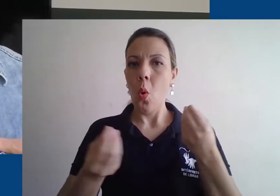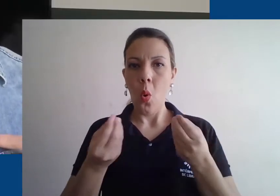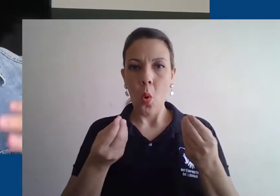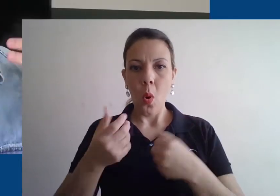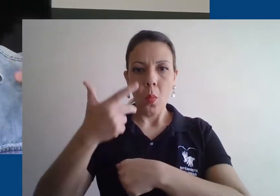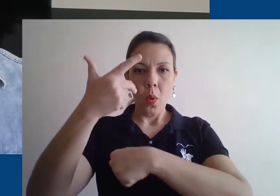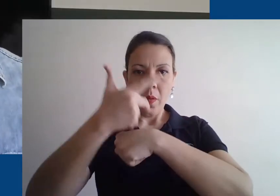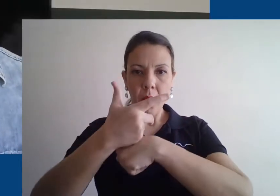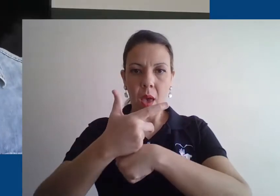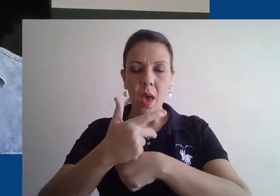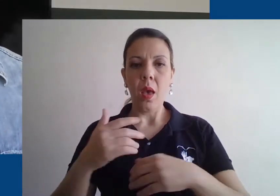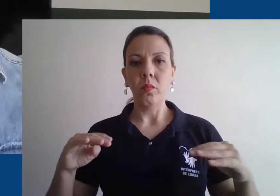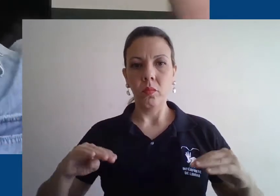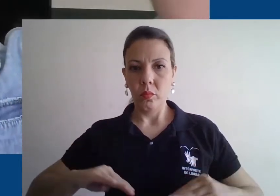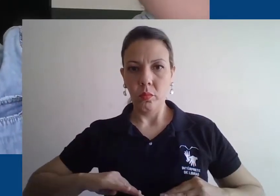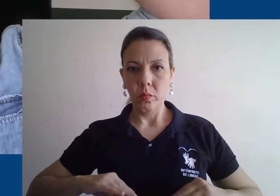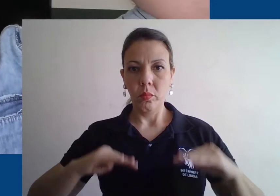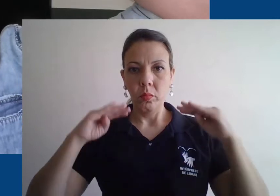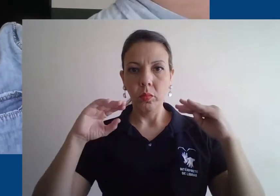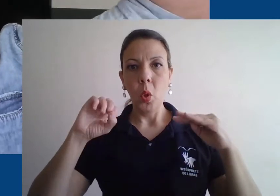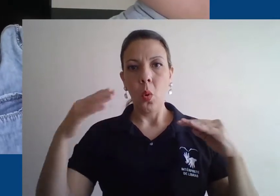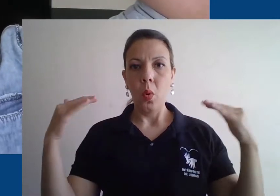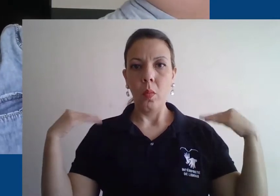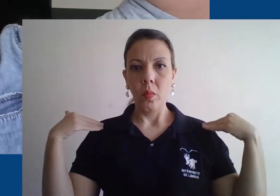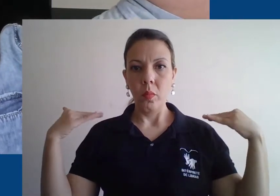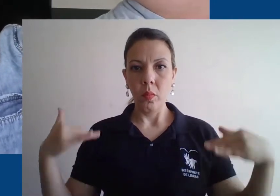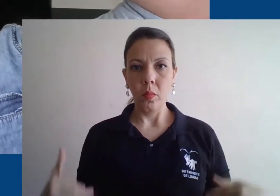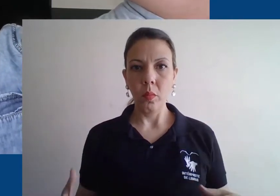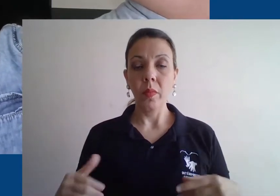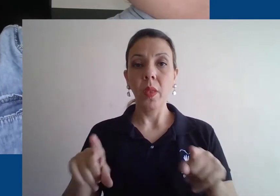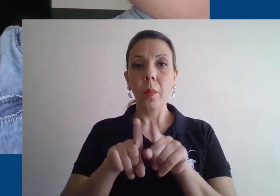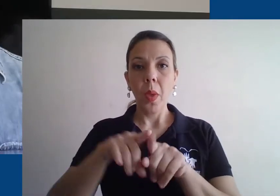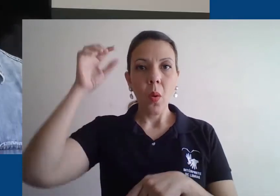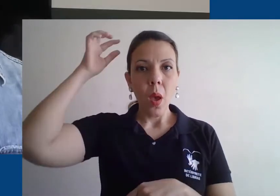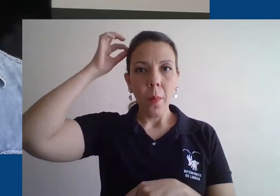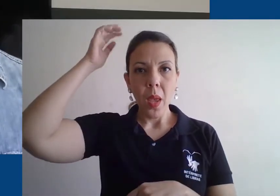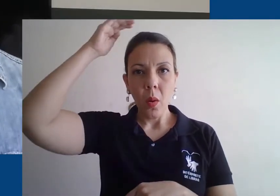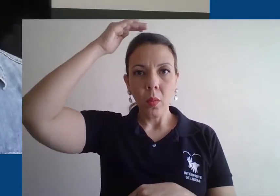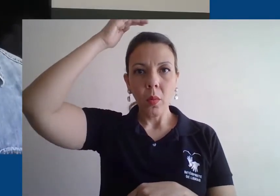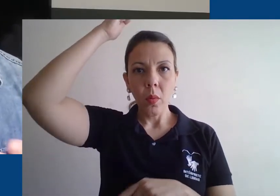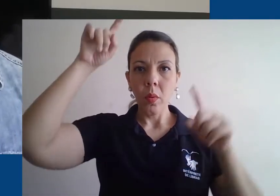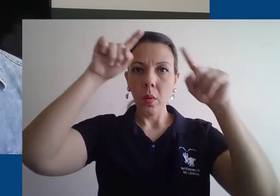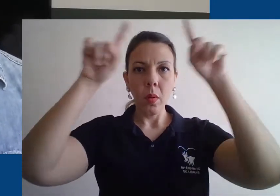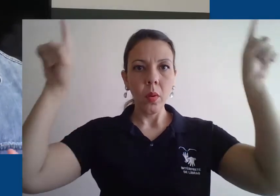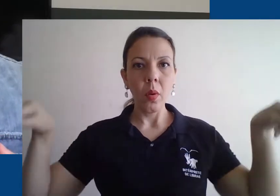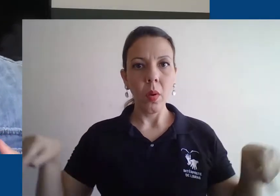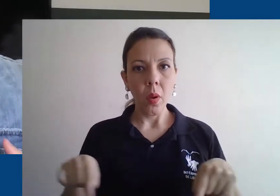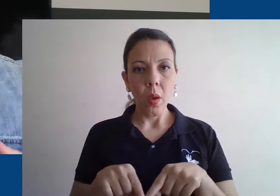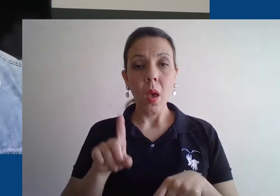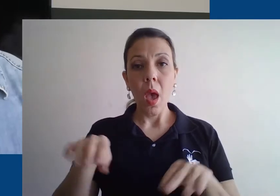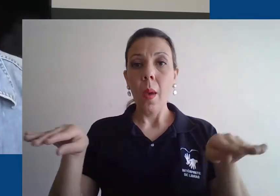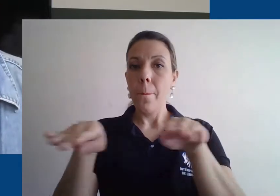peitoral, um pouco abaixo do ombro e um pouco acima de onde termina o meu cabelo. É um enquadramento padrão, assim, que não é